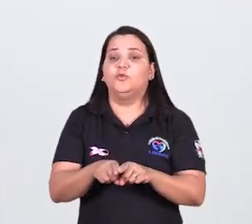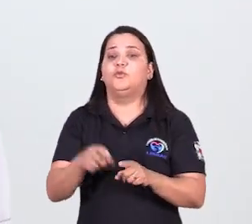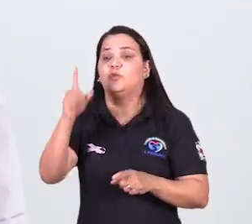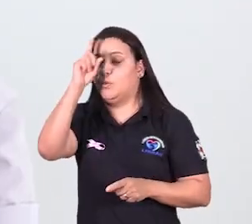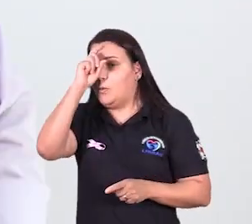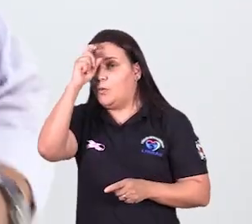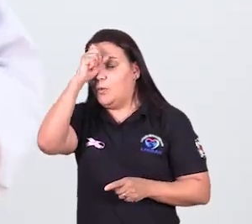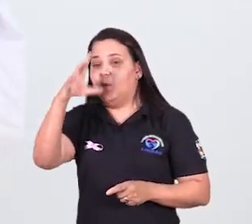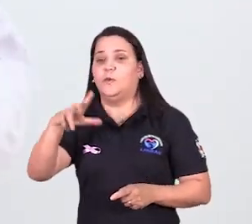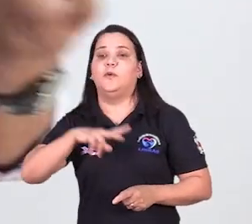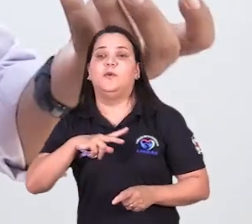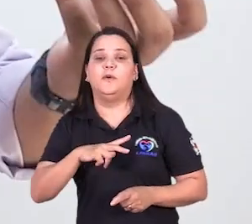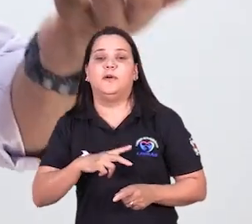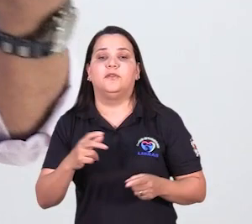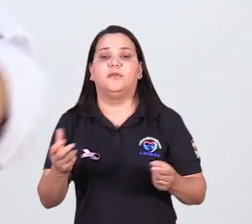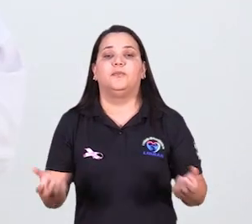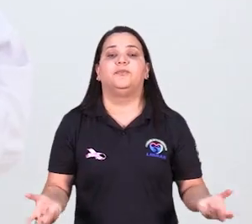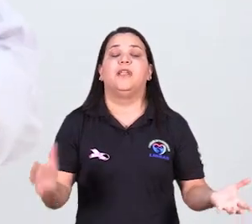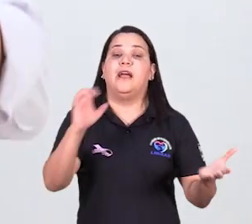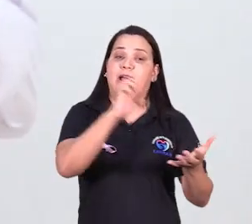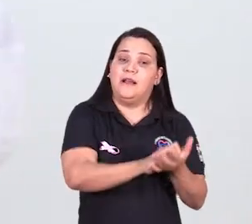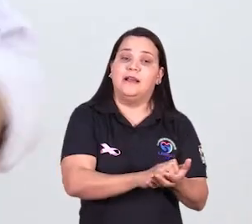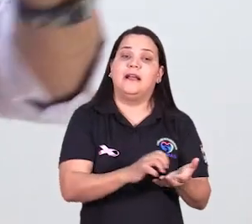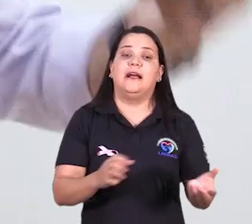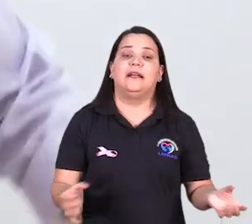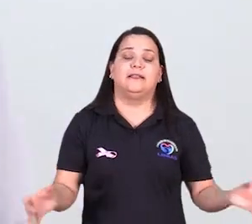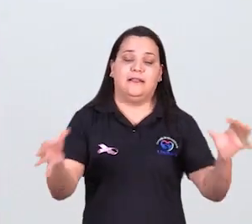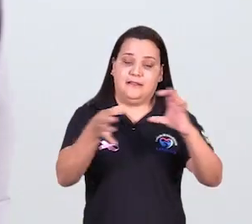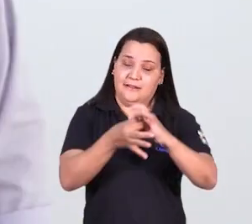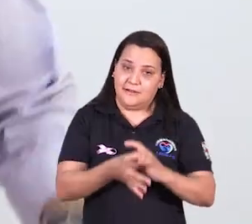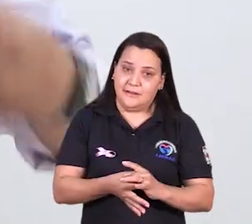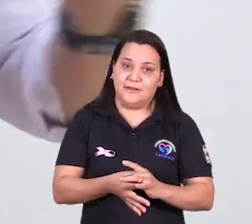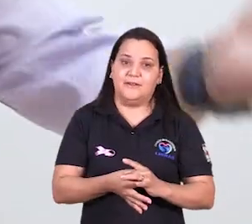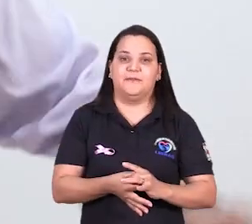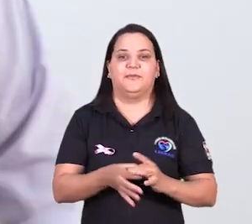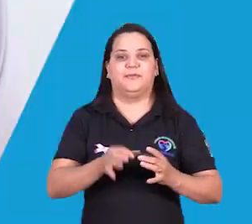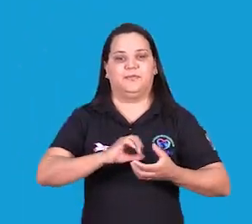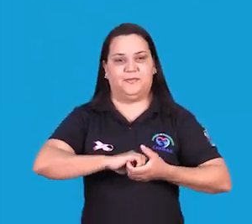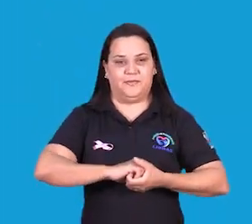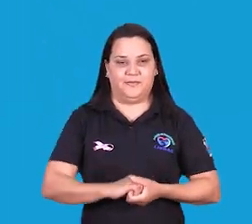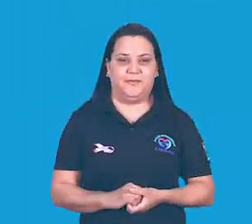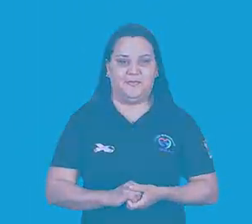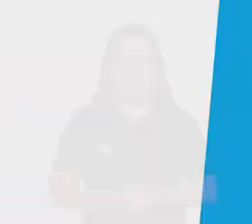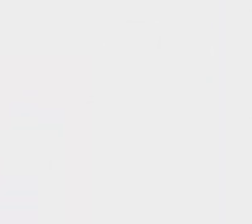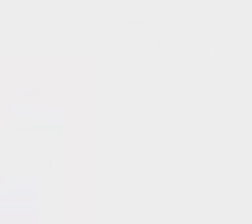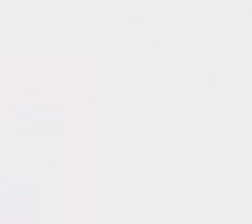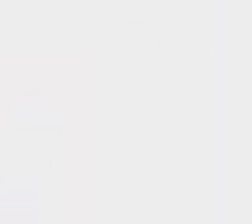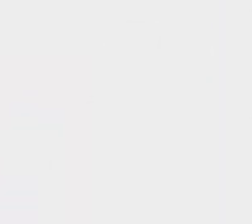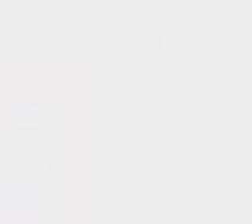rede privada de saúde. Cadastro integrado, SUS e rede privada.